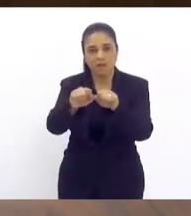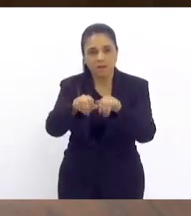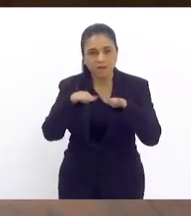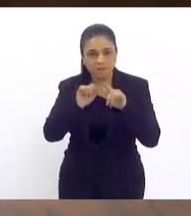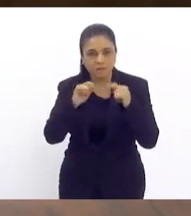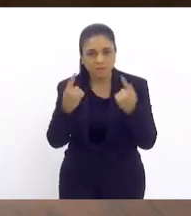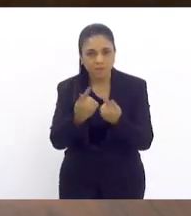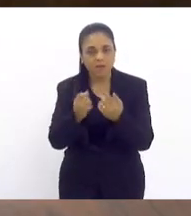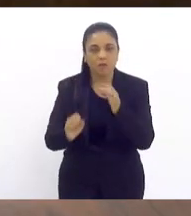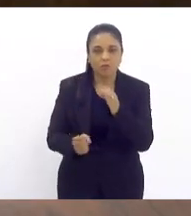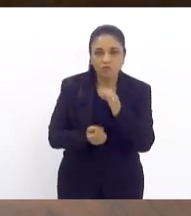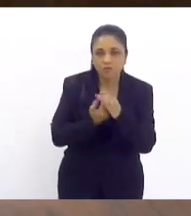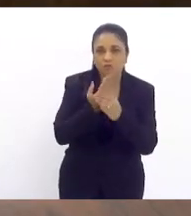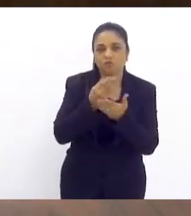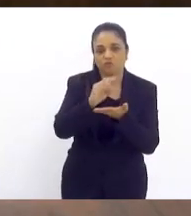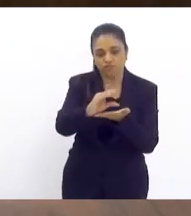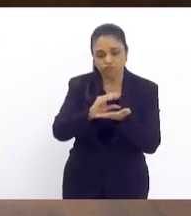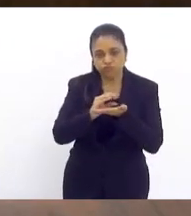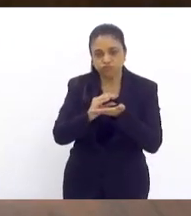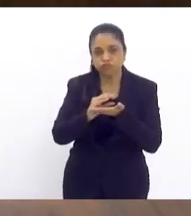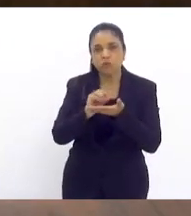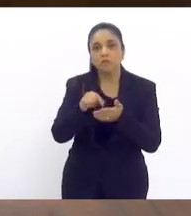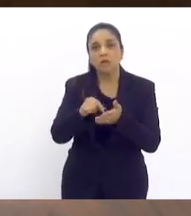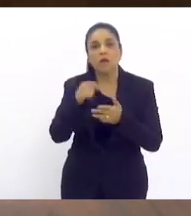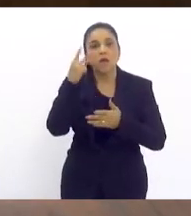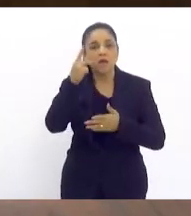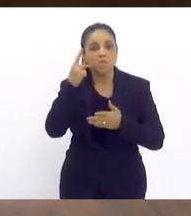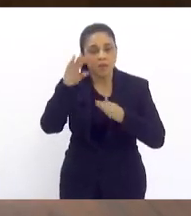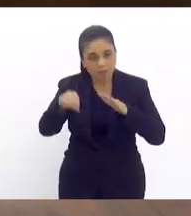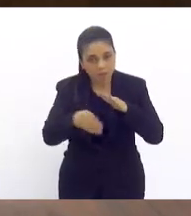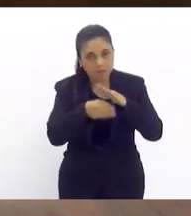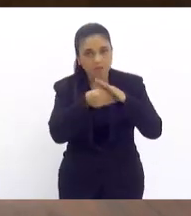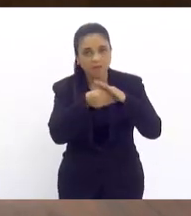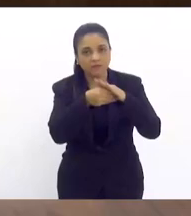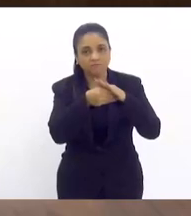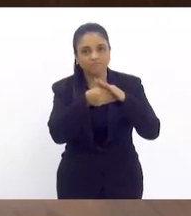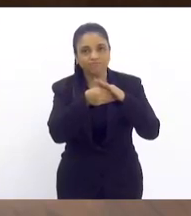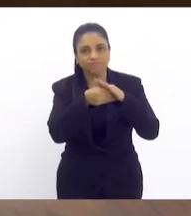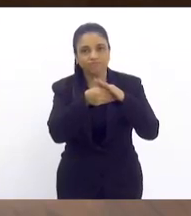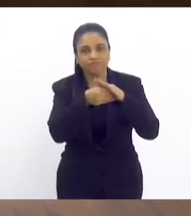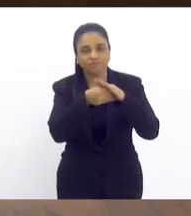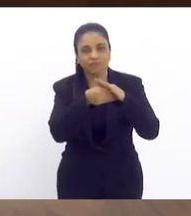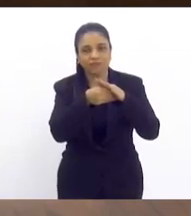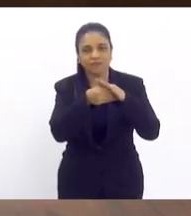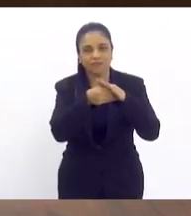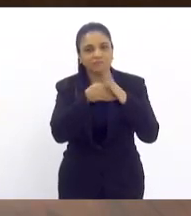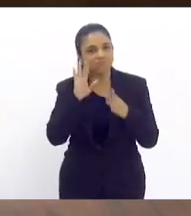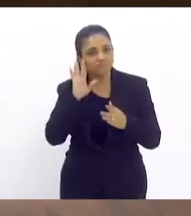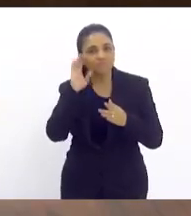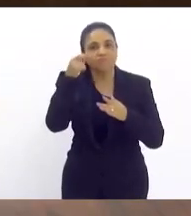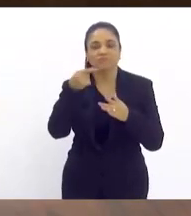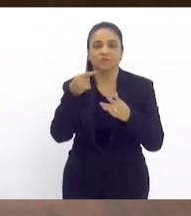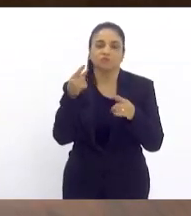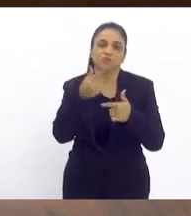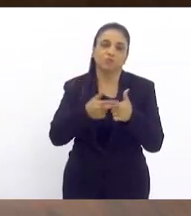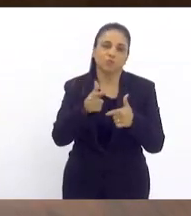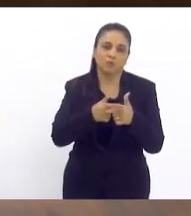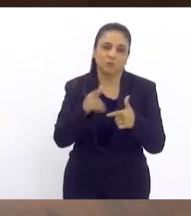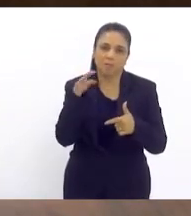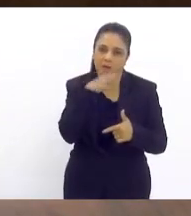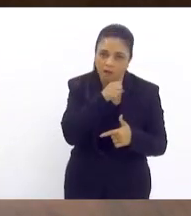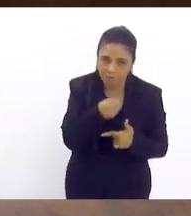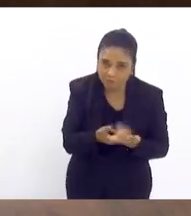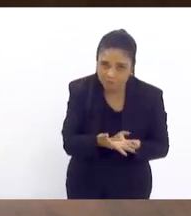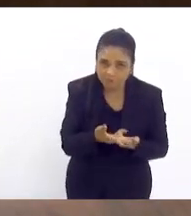alguma perspectiva de emenda parlamentar a gente iria encurtar as soluções para os problemas que a gente